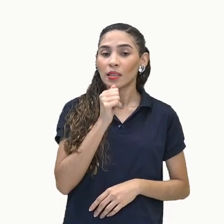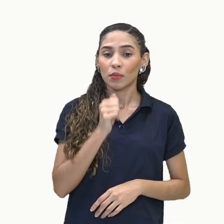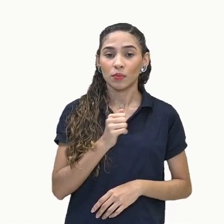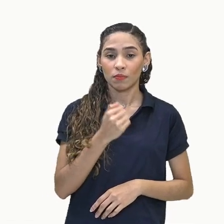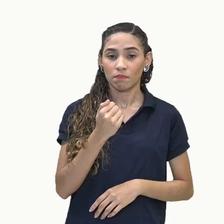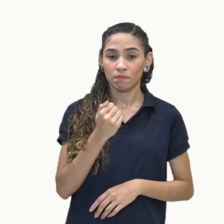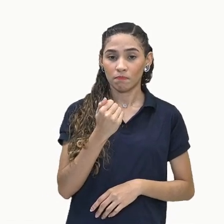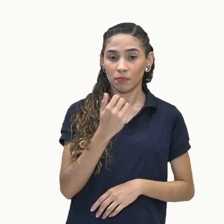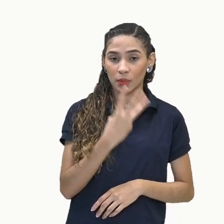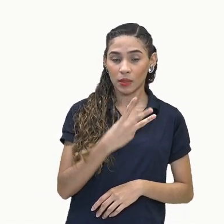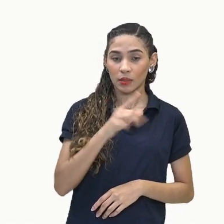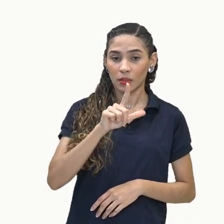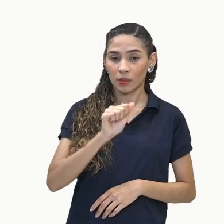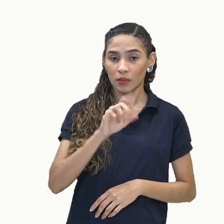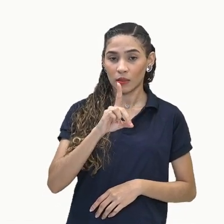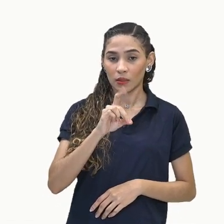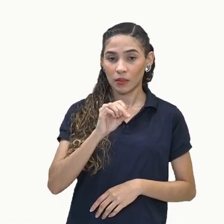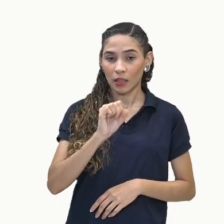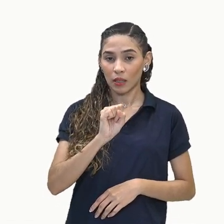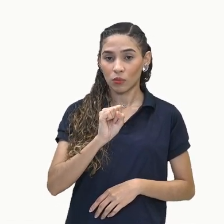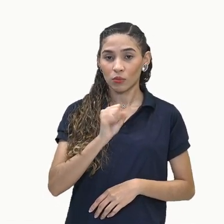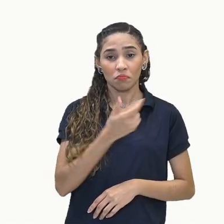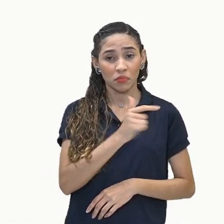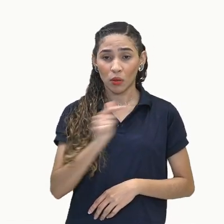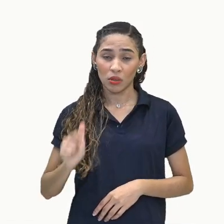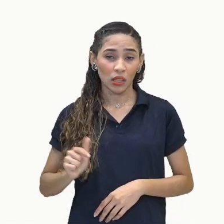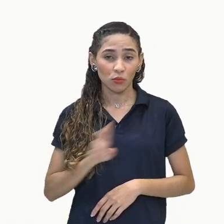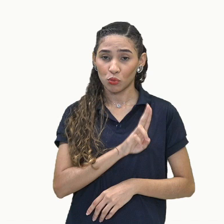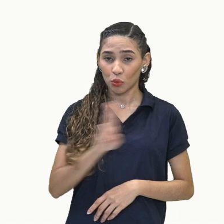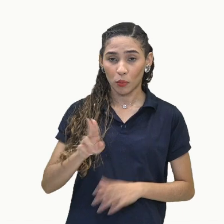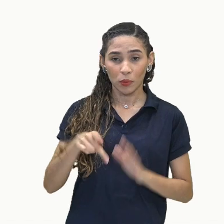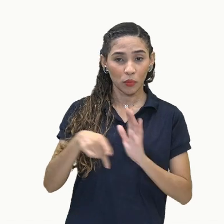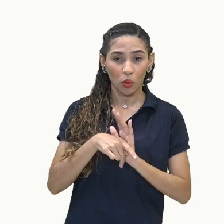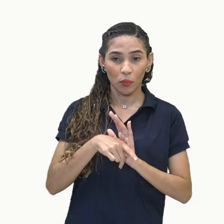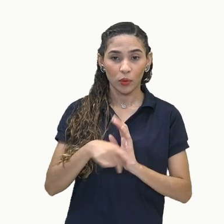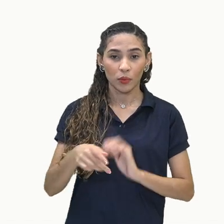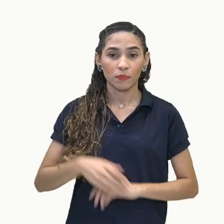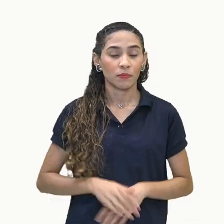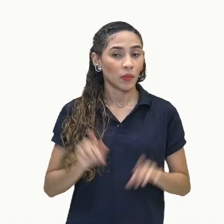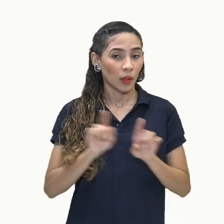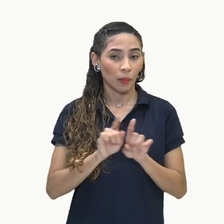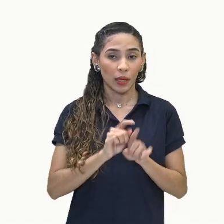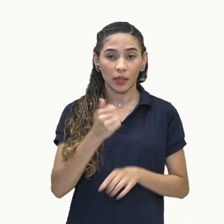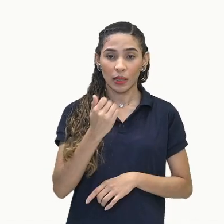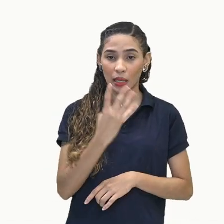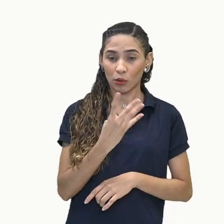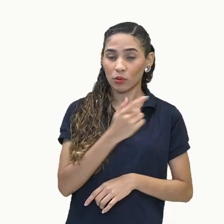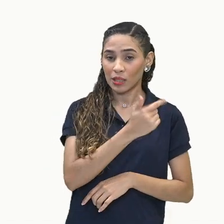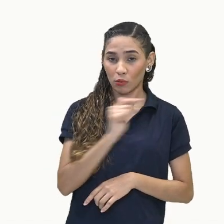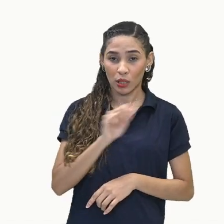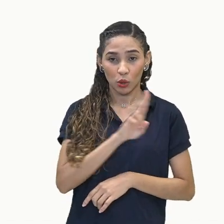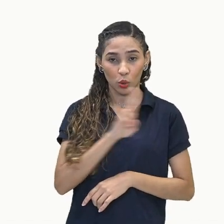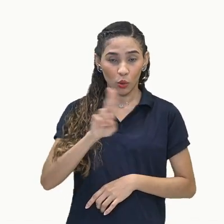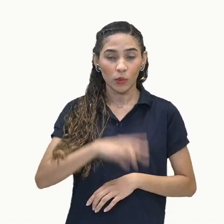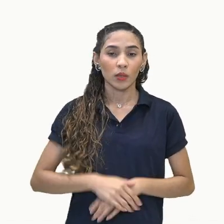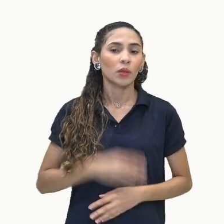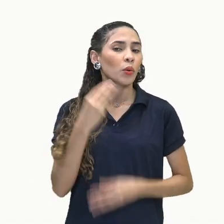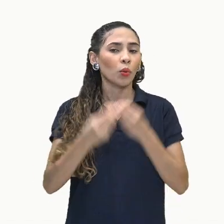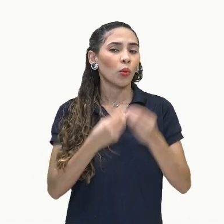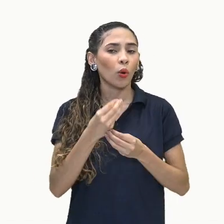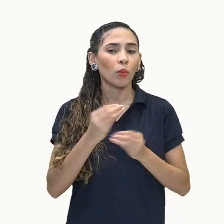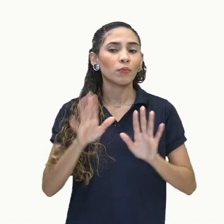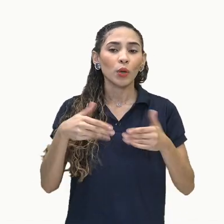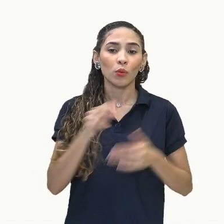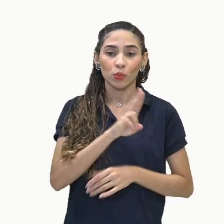lados, ele não tem um nome especial, nem o de 14. Então, como é que a gente chama,